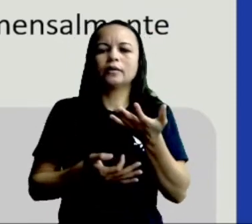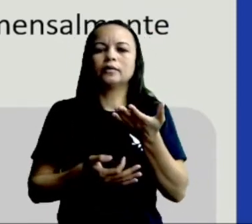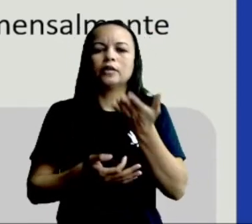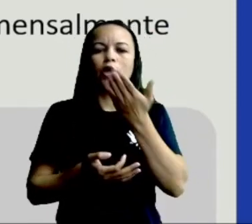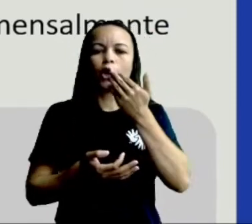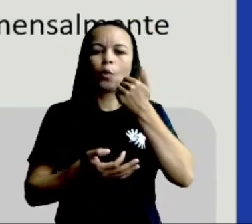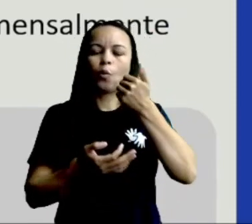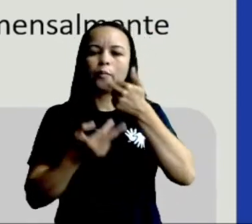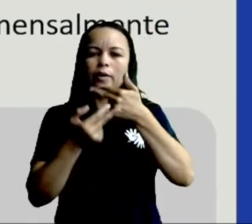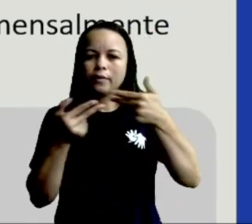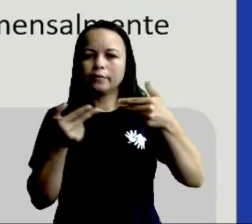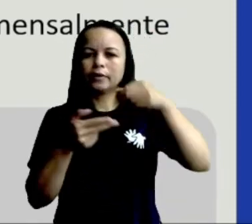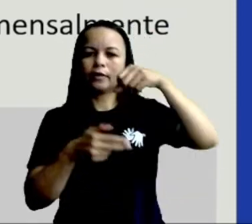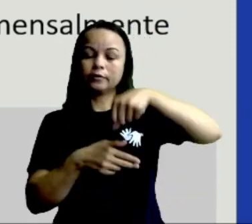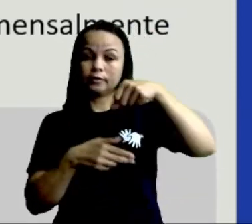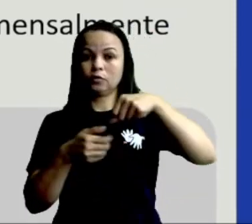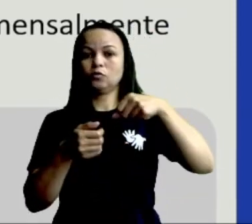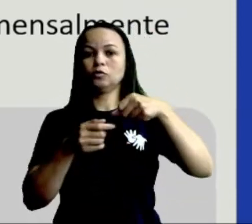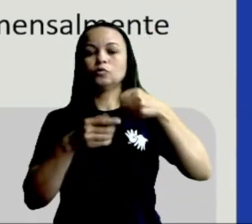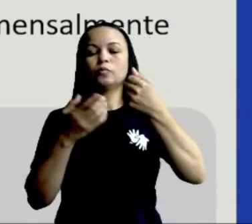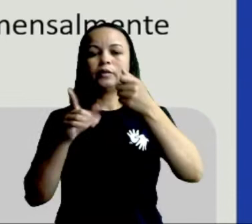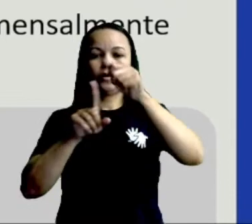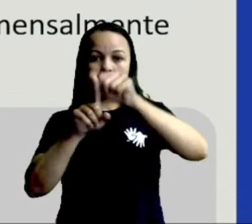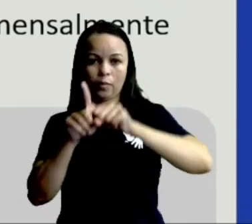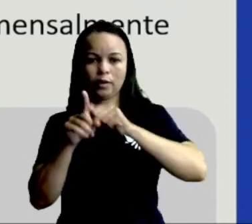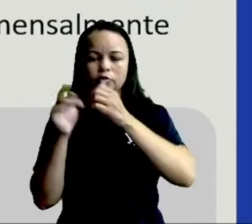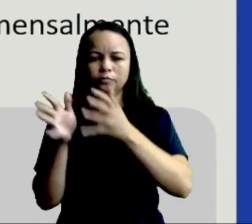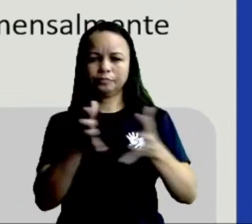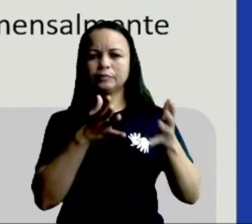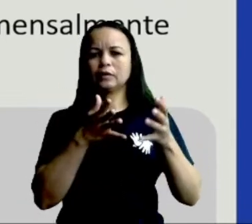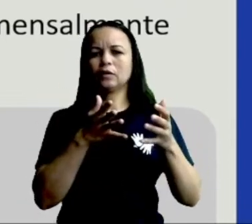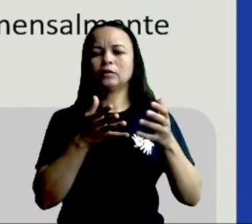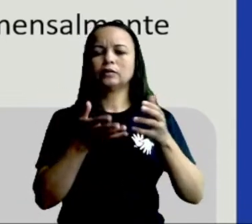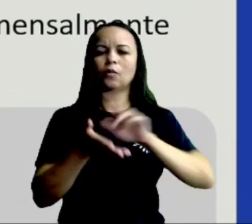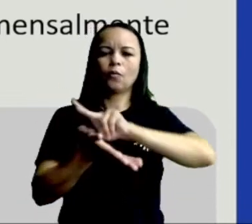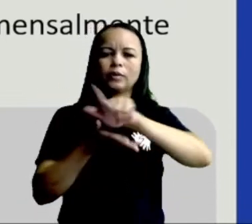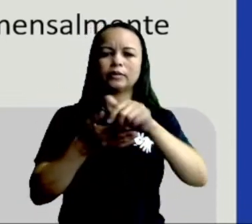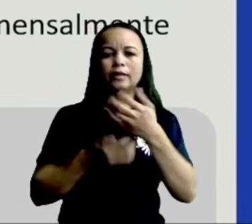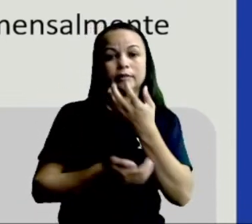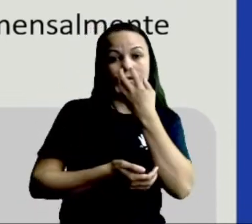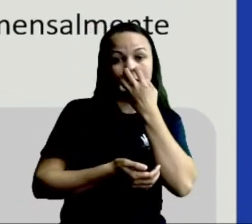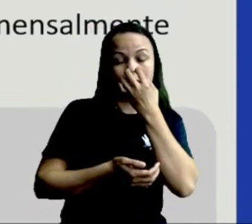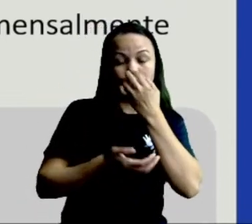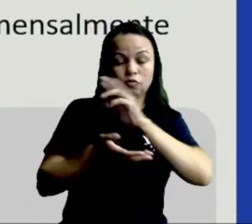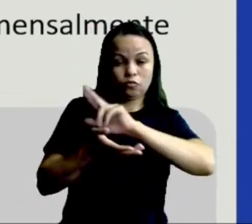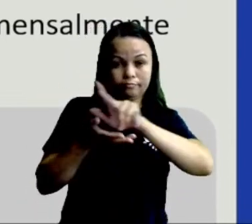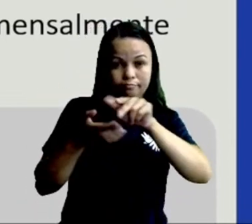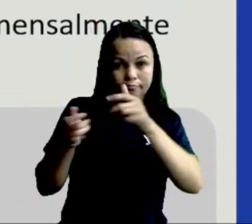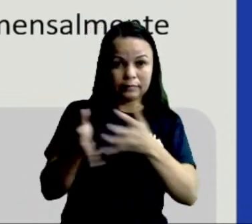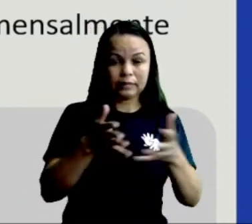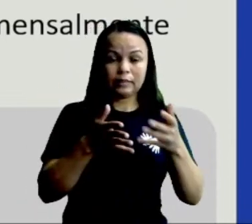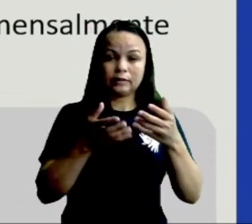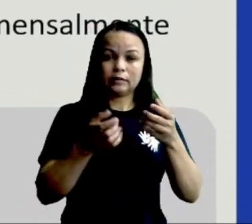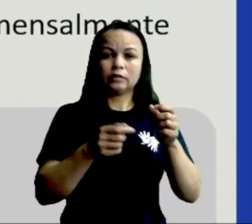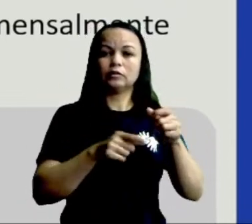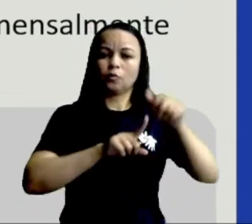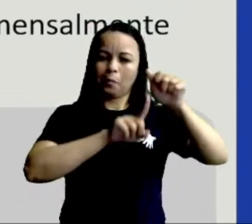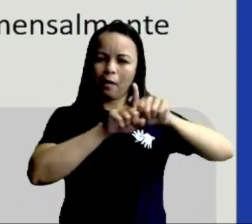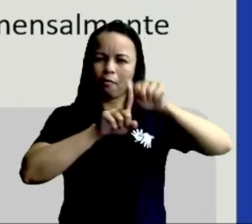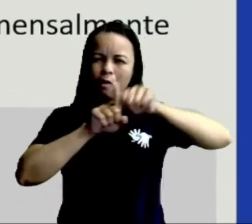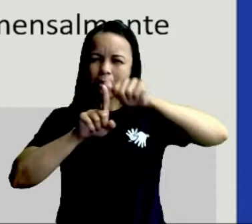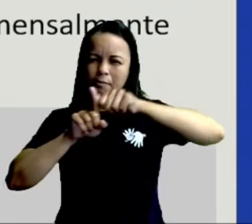rações consumidos por mês em relação à quantidade de cães que são atendidos no abrigo